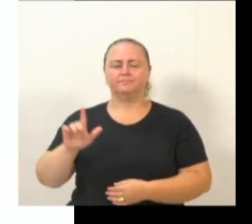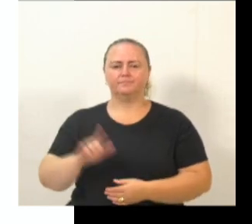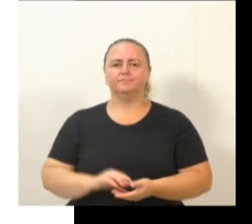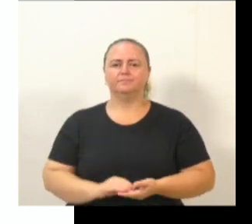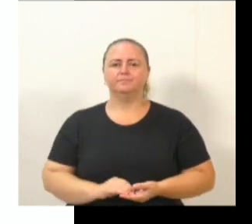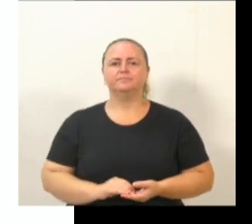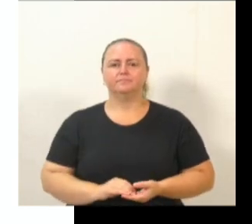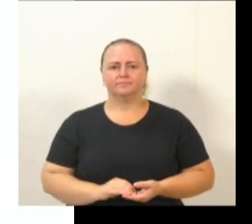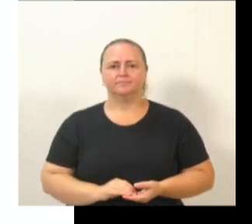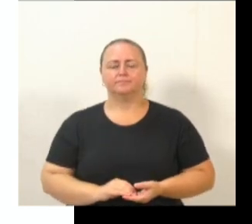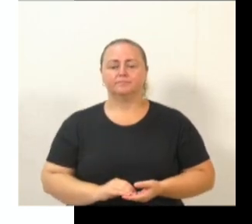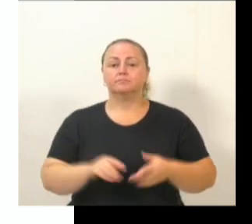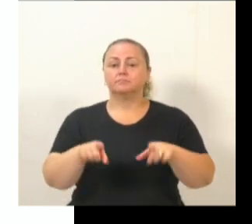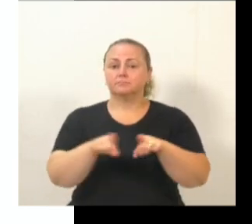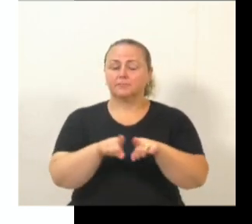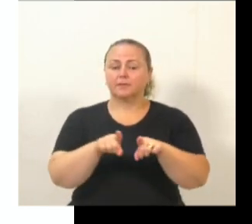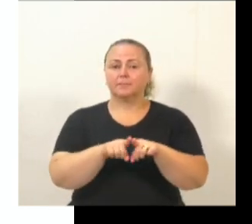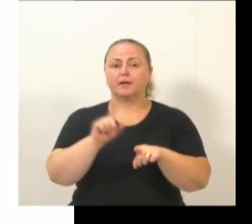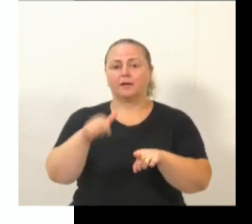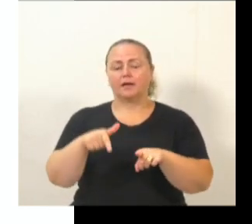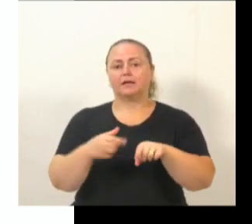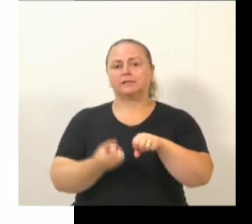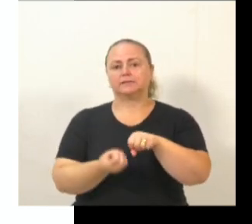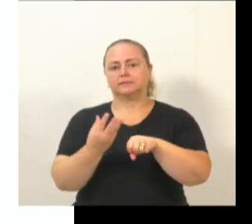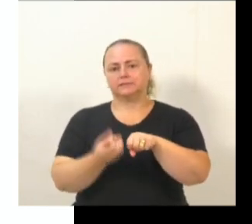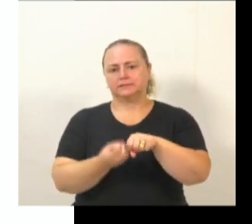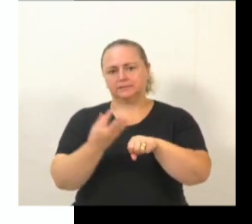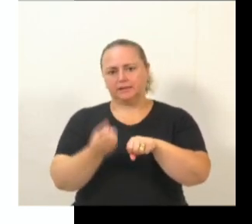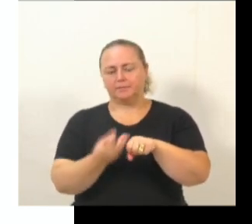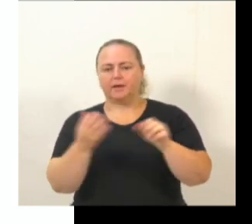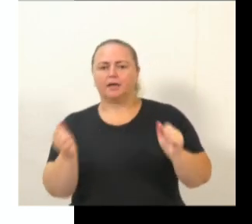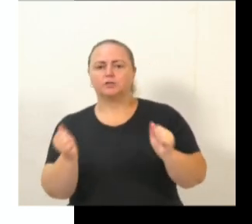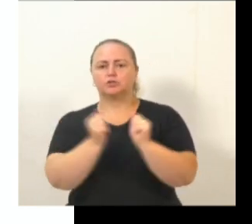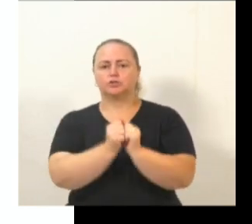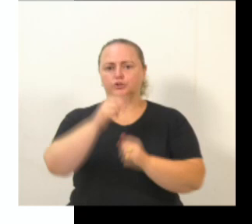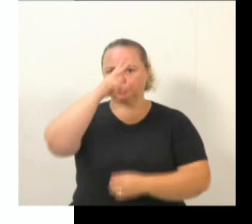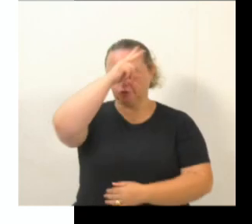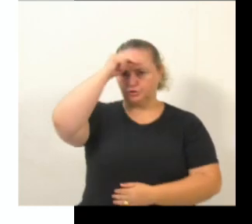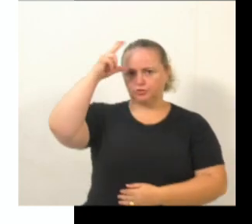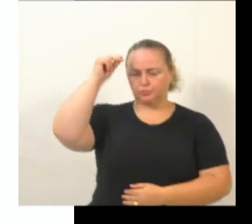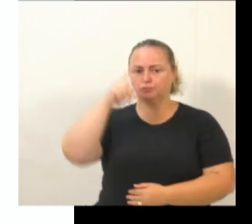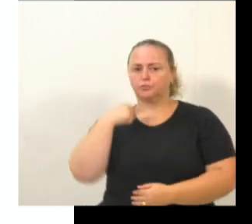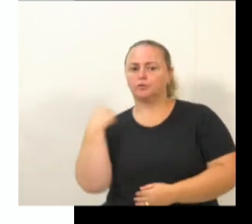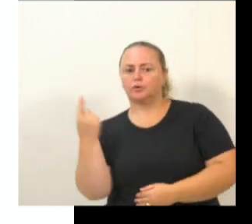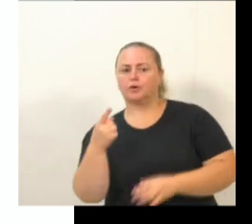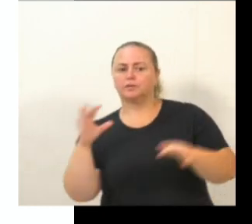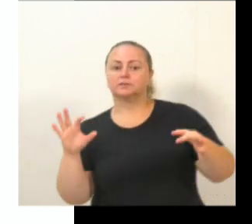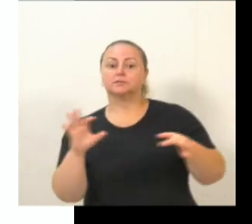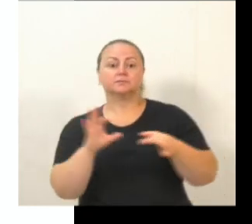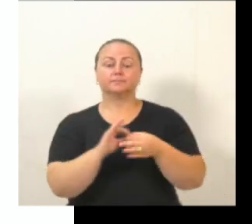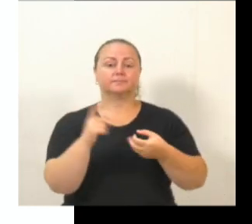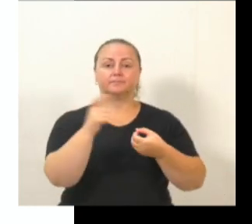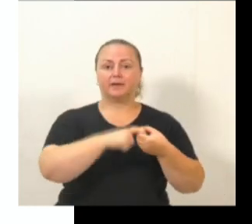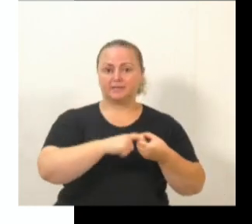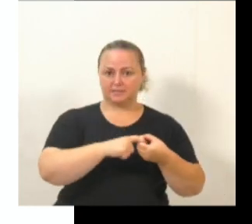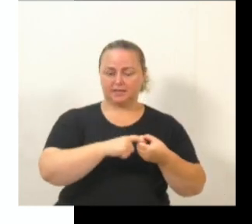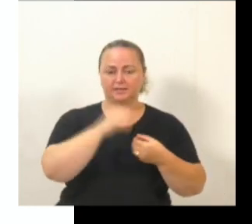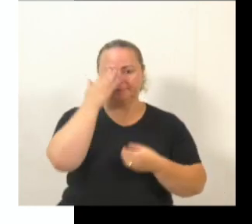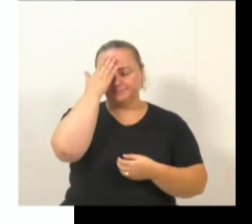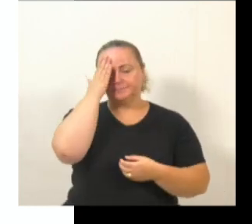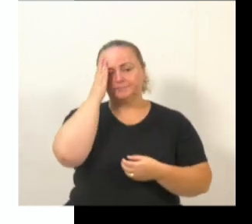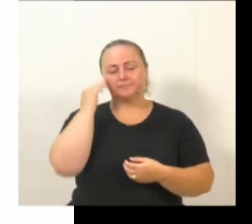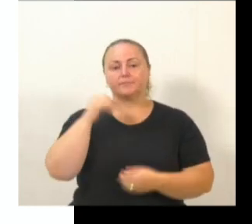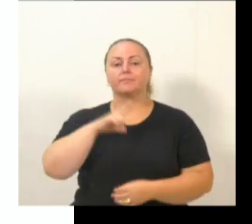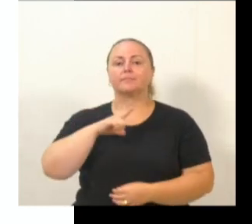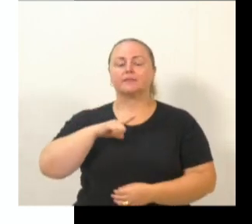Poder concedente ao SAMAI com a Prefeitura, nós como concessionária, e a AGI é a agência reguladora